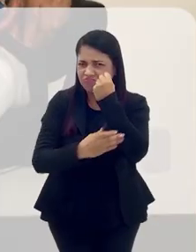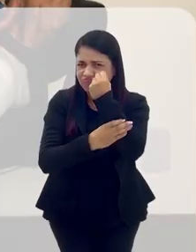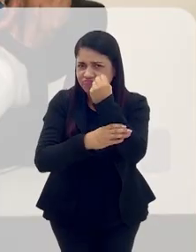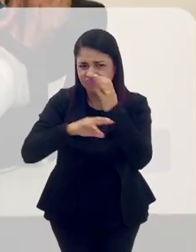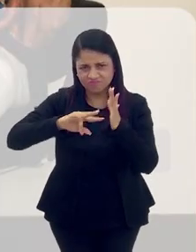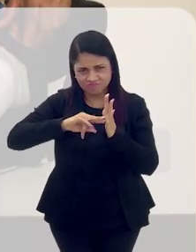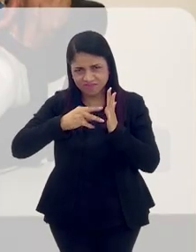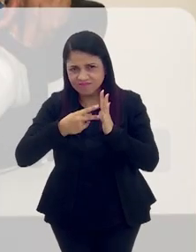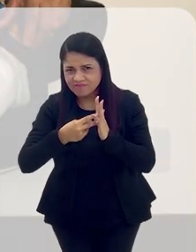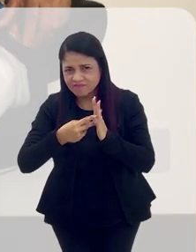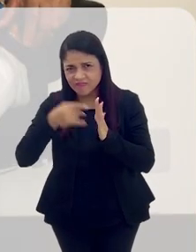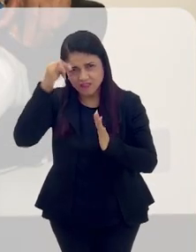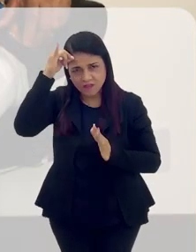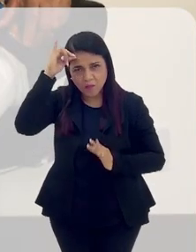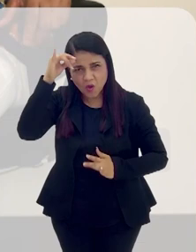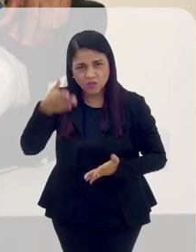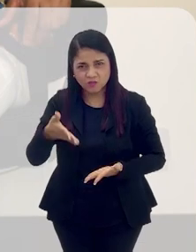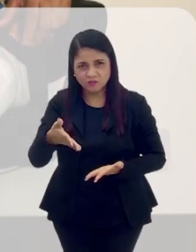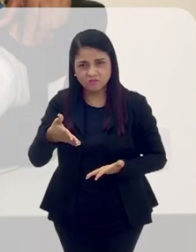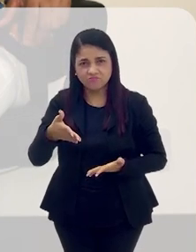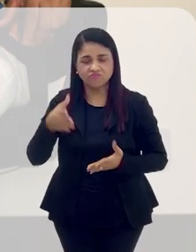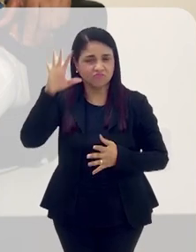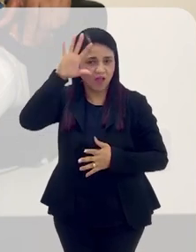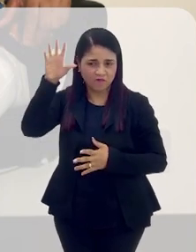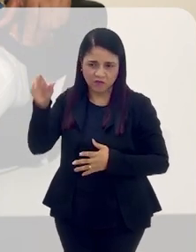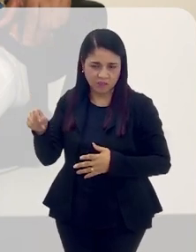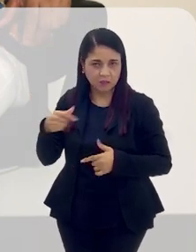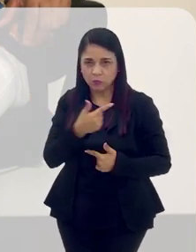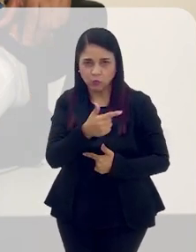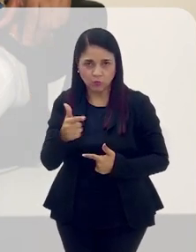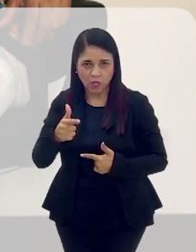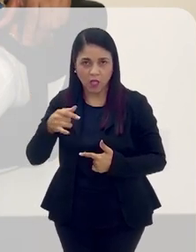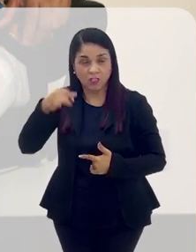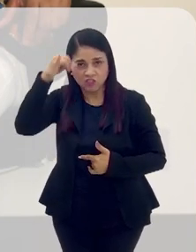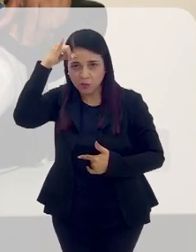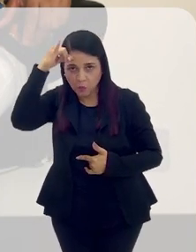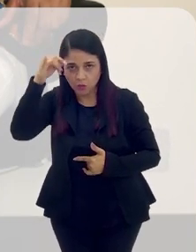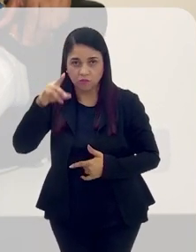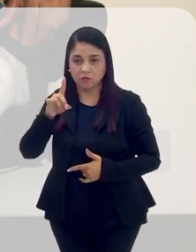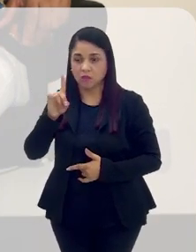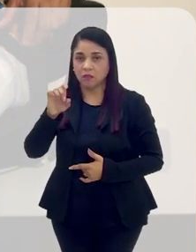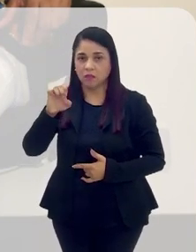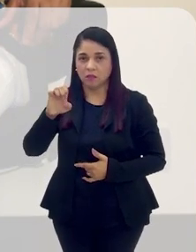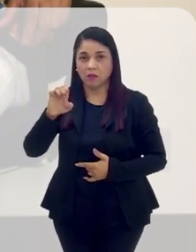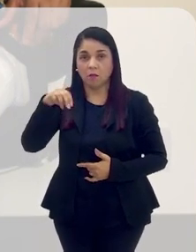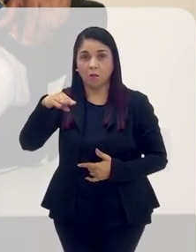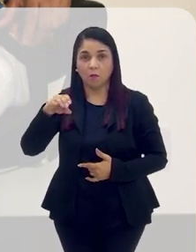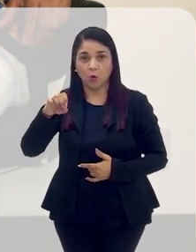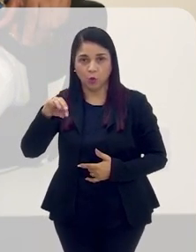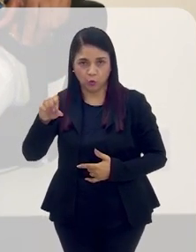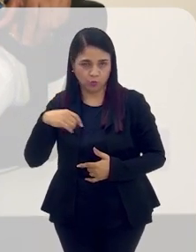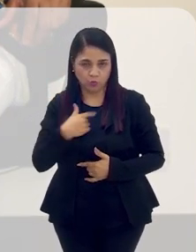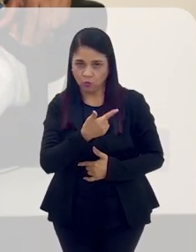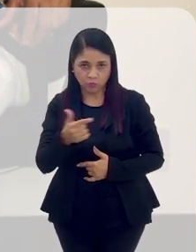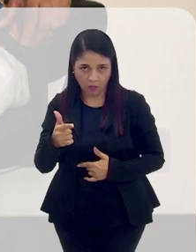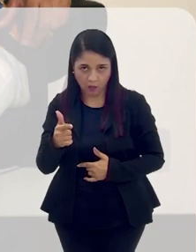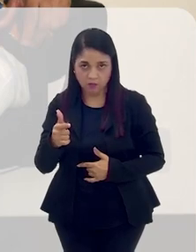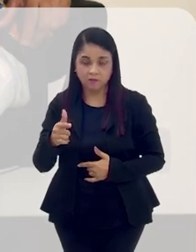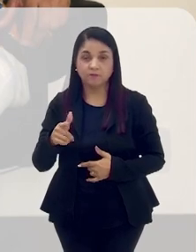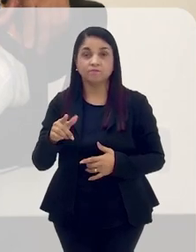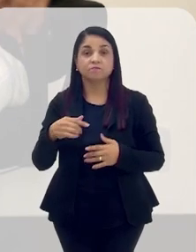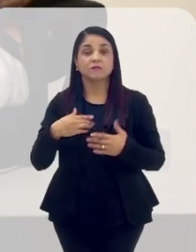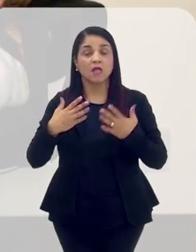que não existe demônio na religião de matriz africana, nem Umbanda, nem destemônio lá. E ela